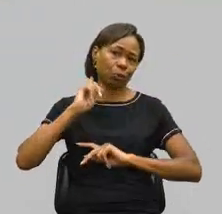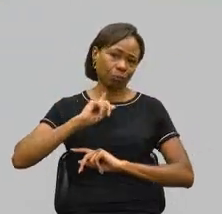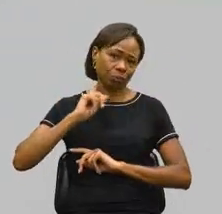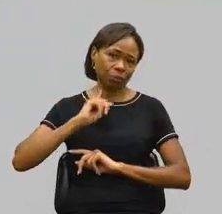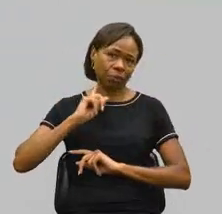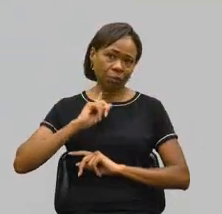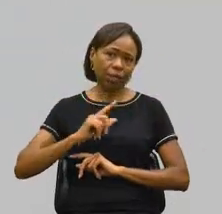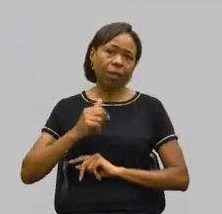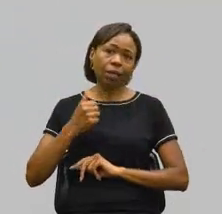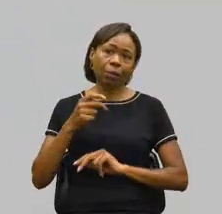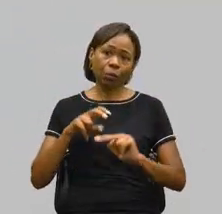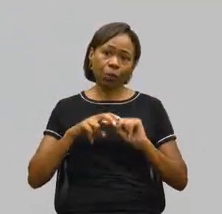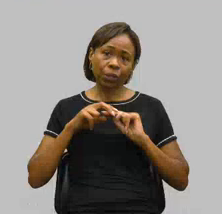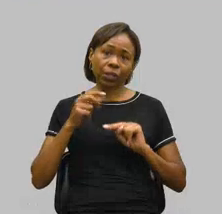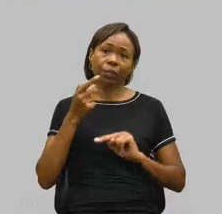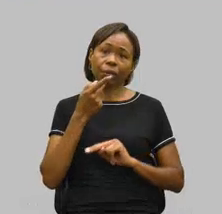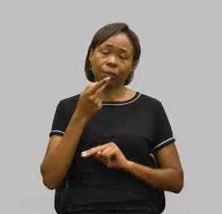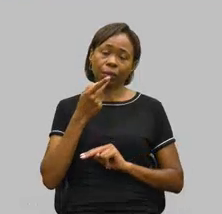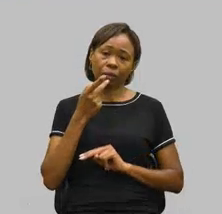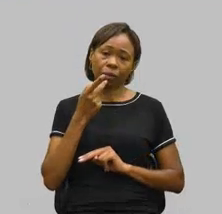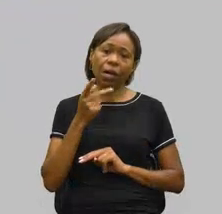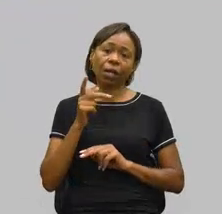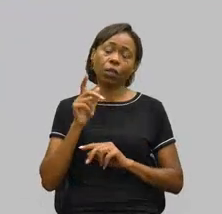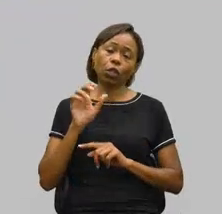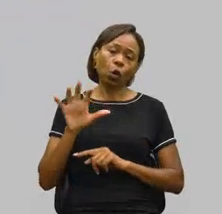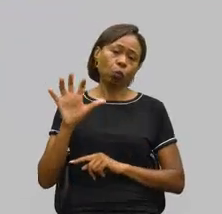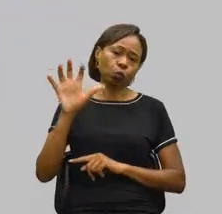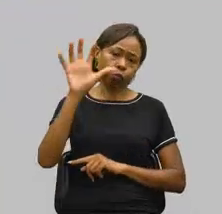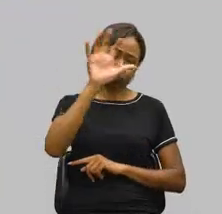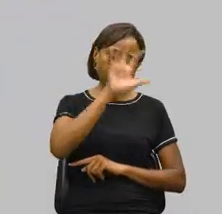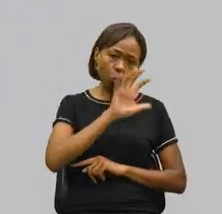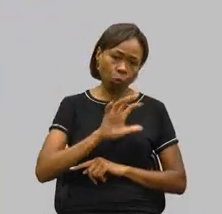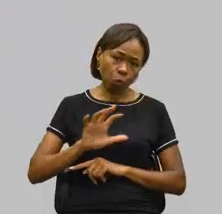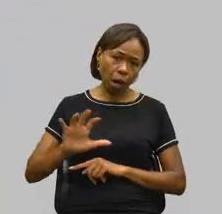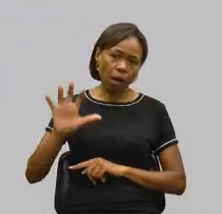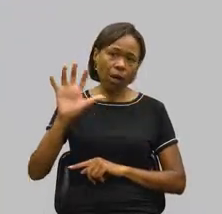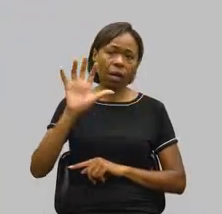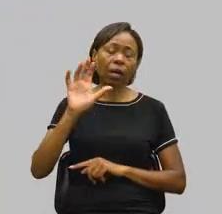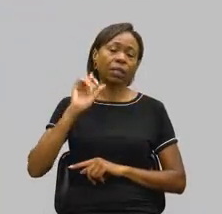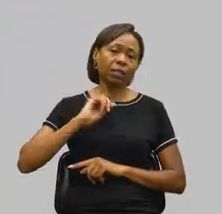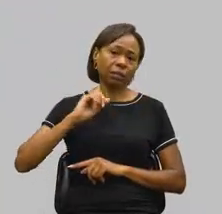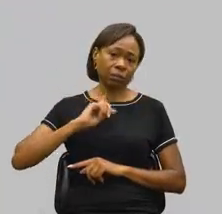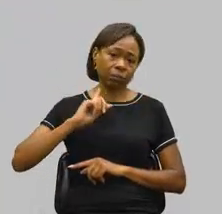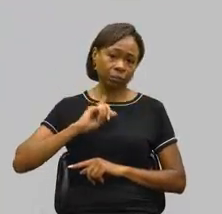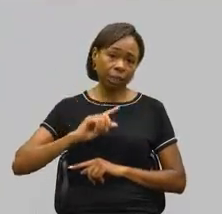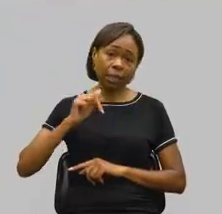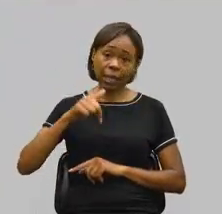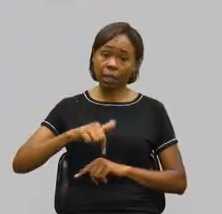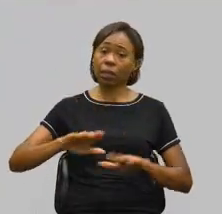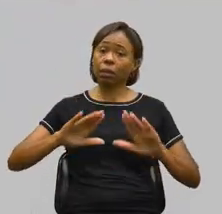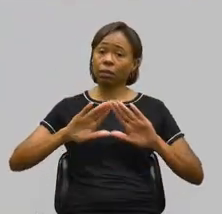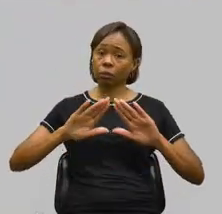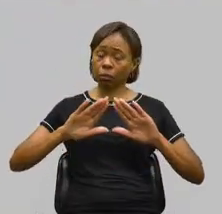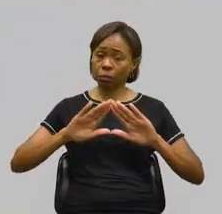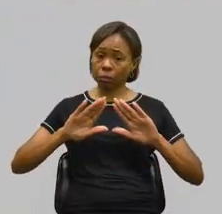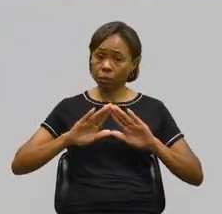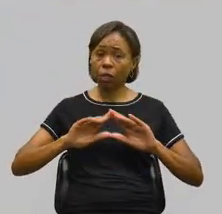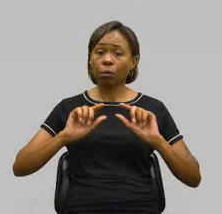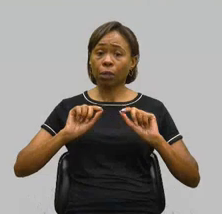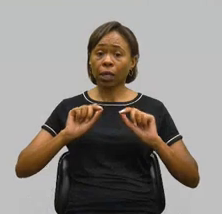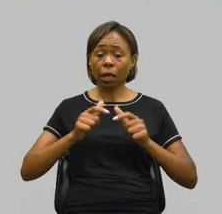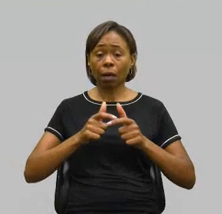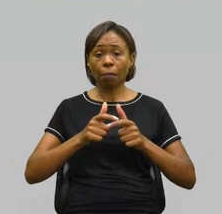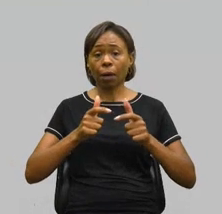regionalização e é ância da regionalização e a importância no contexto da Assembleia Legislativa em levar e ampliar o